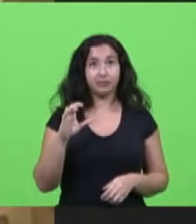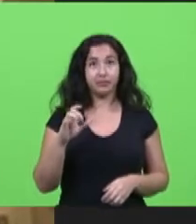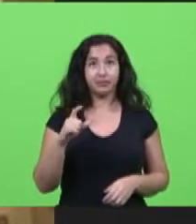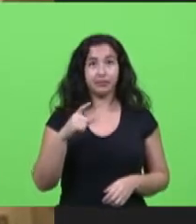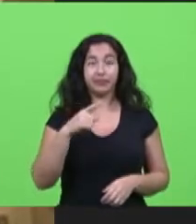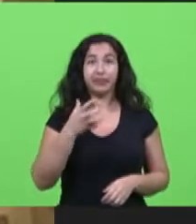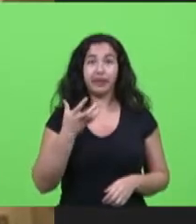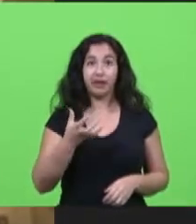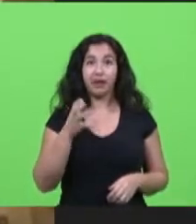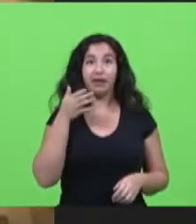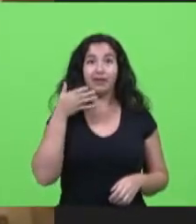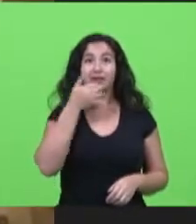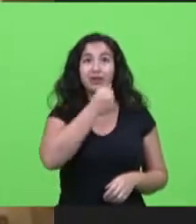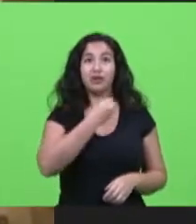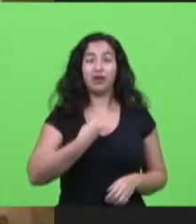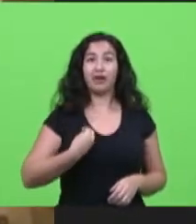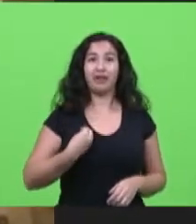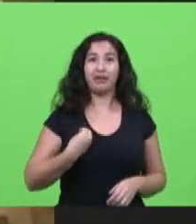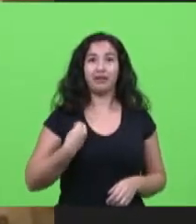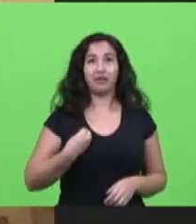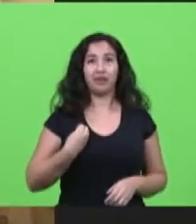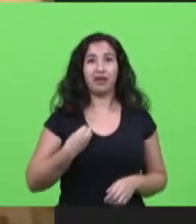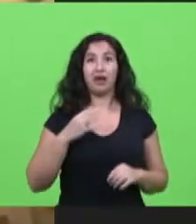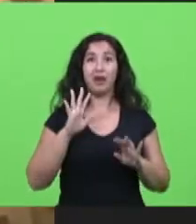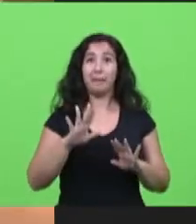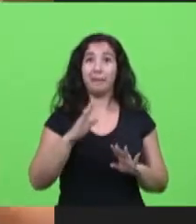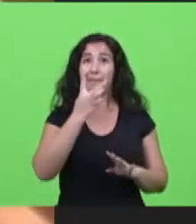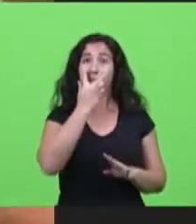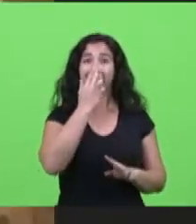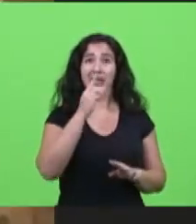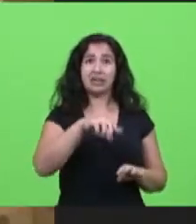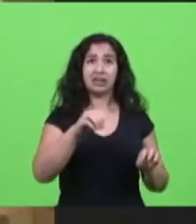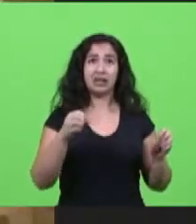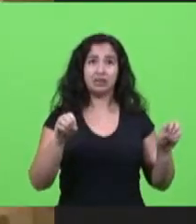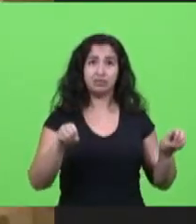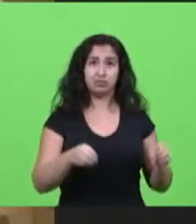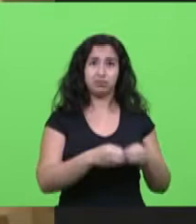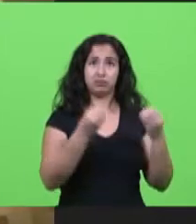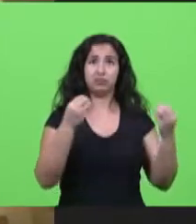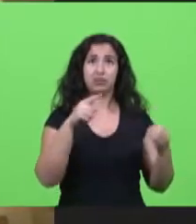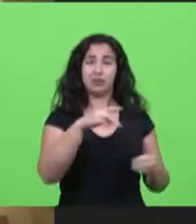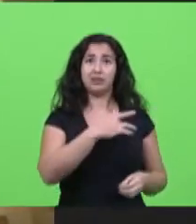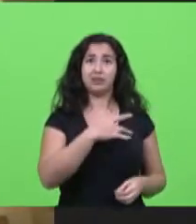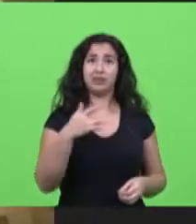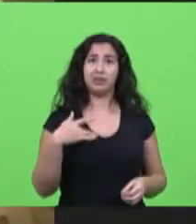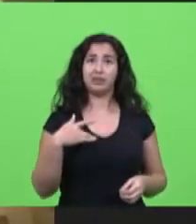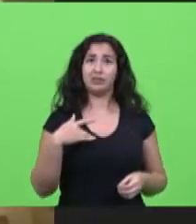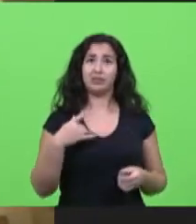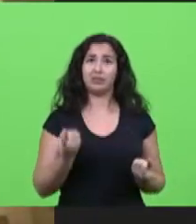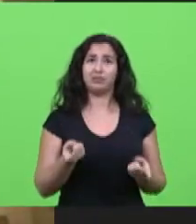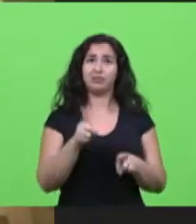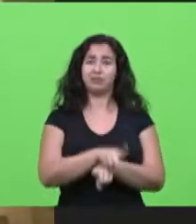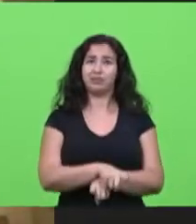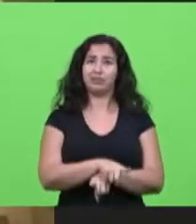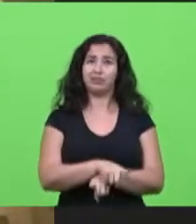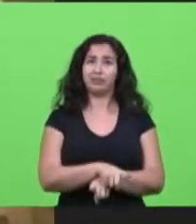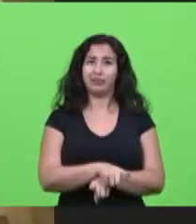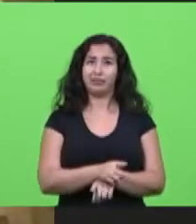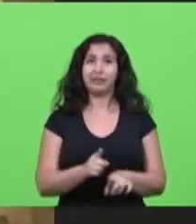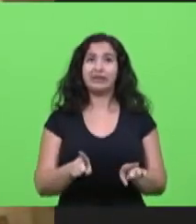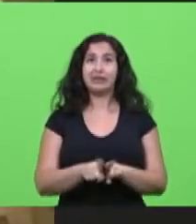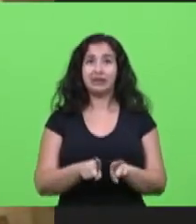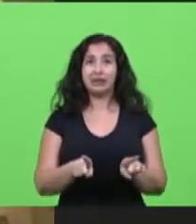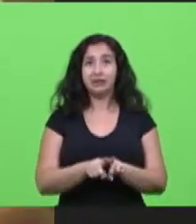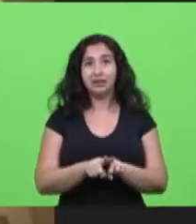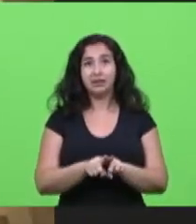salvar vidas, ele está destruindo a saúde. Destruindo a saúde e tentando salvá-la. É uma inversão de valores. A mesma coisa ele está fazendo com os